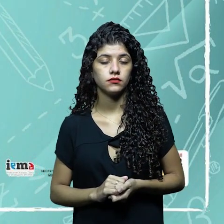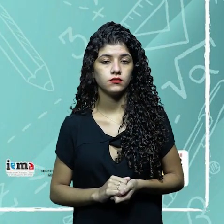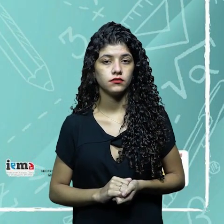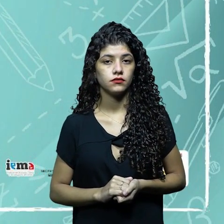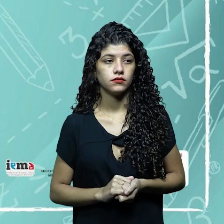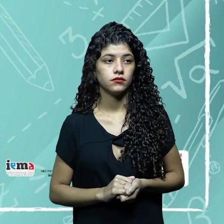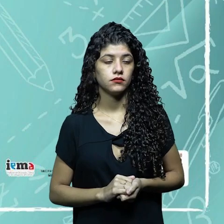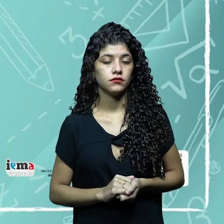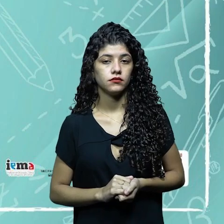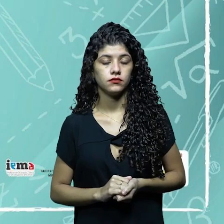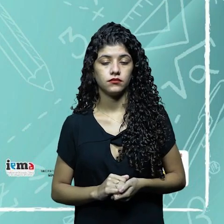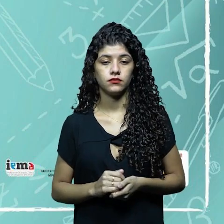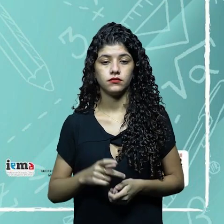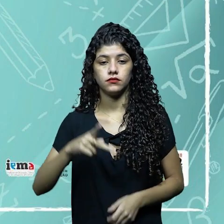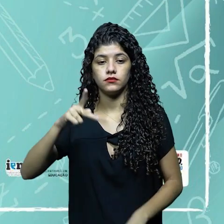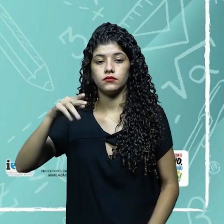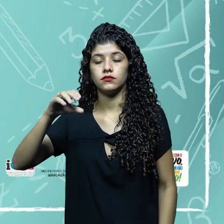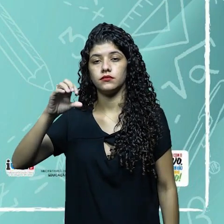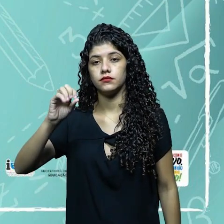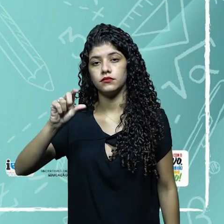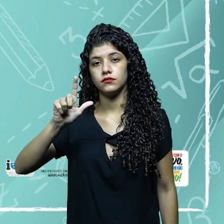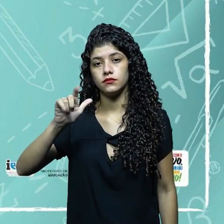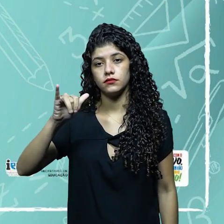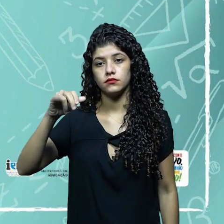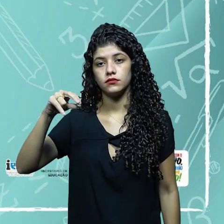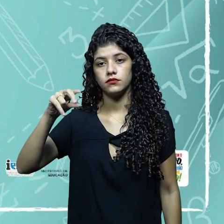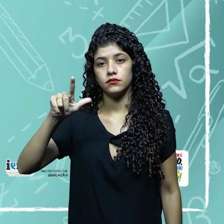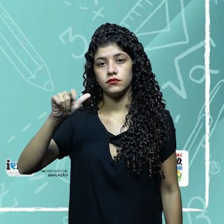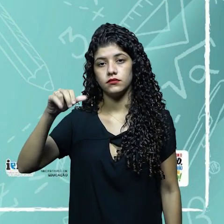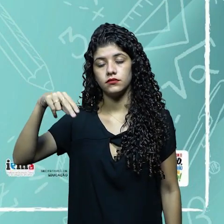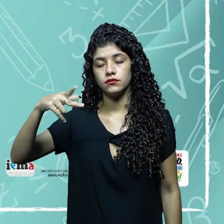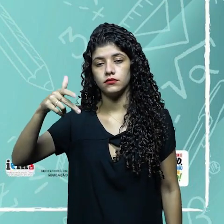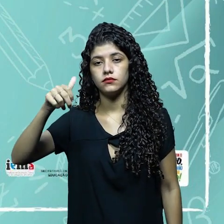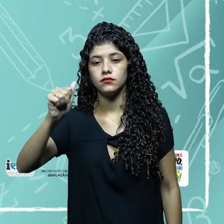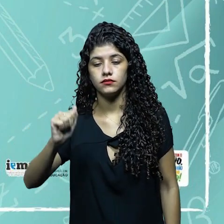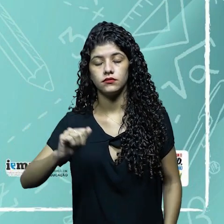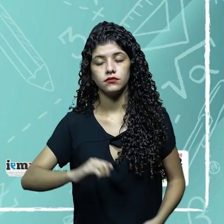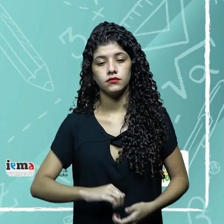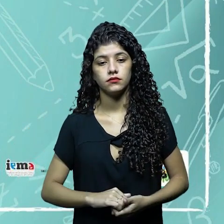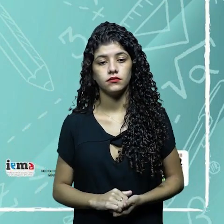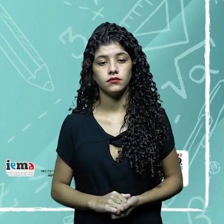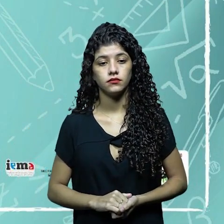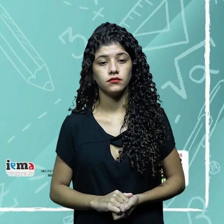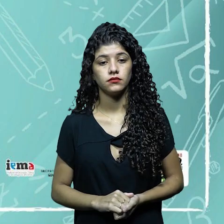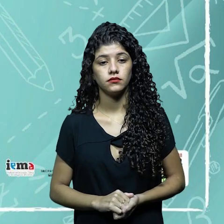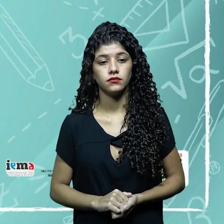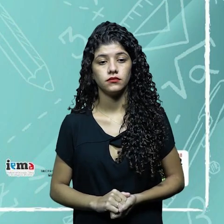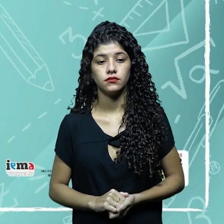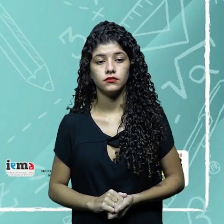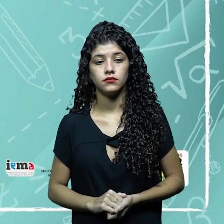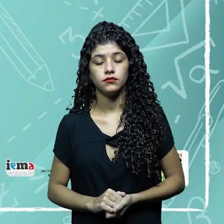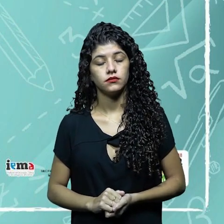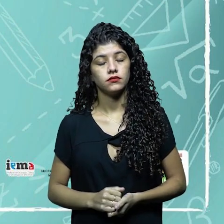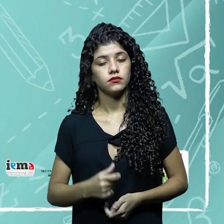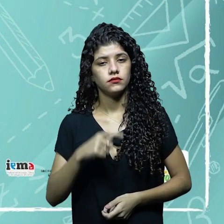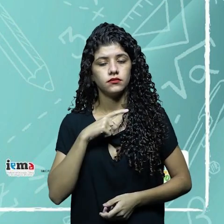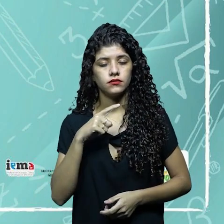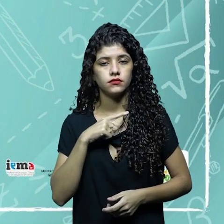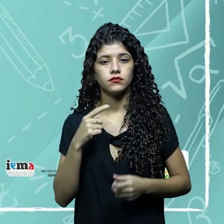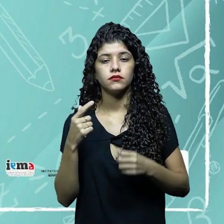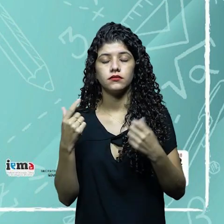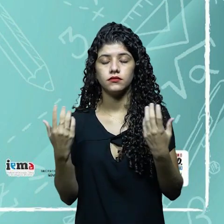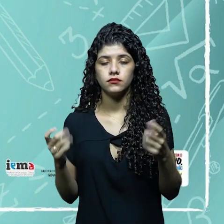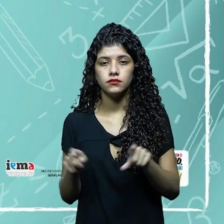comando, que é o comando polylinha, né? Ou polyline em inglês, que o polyline, ela tem essa